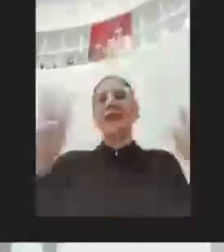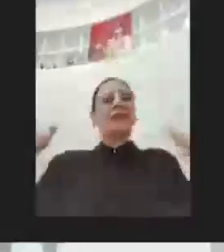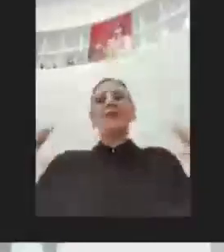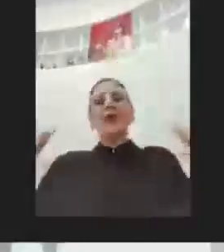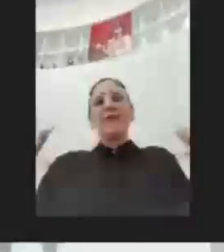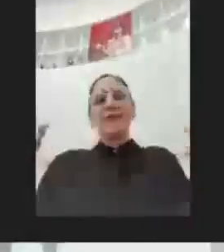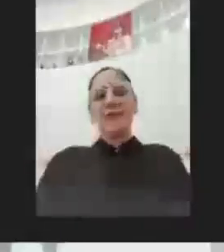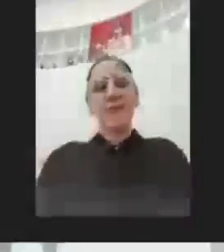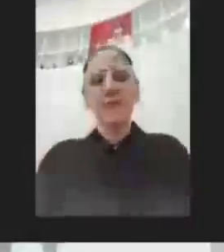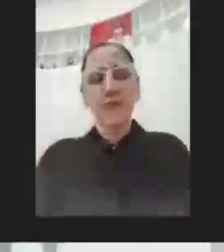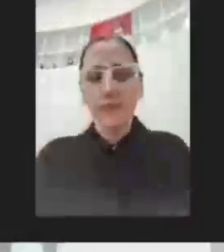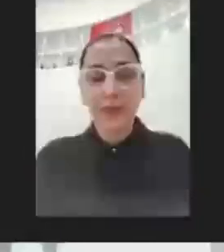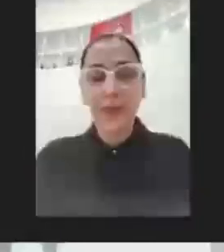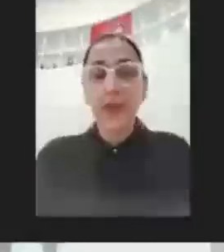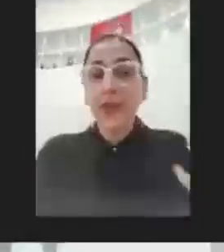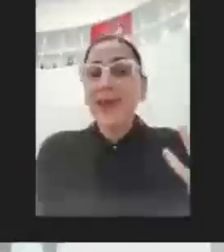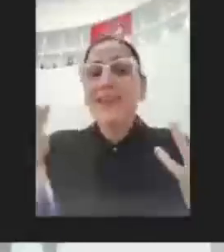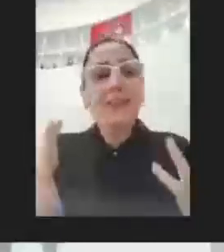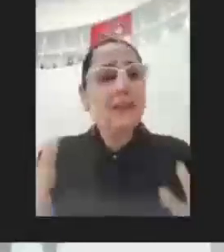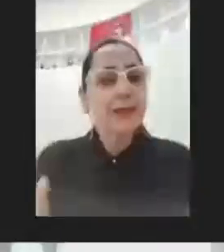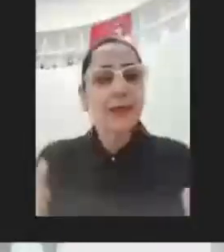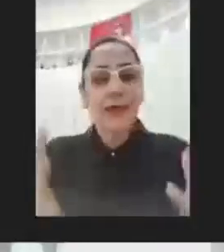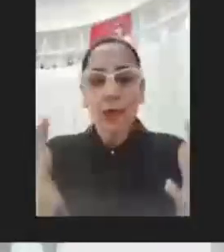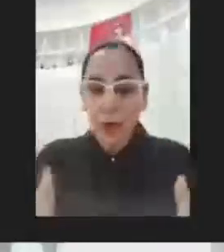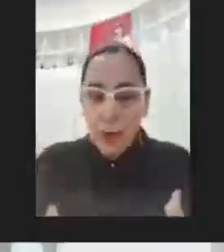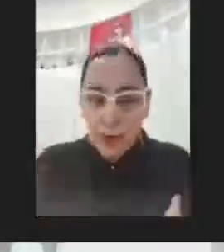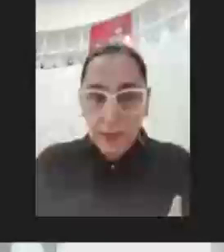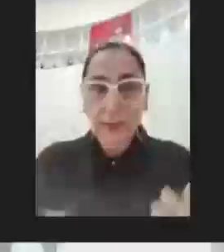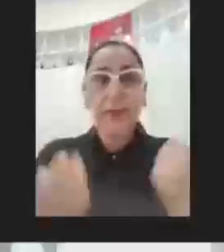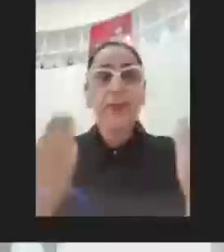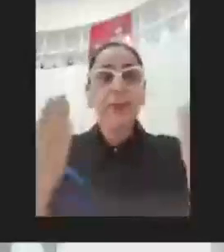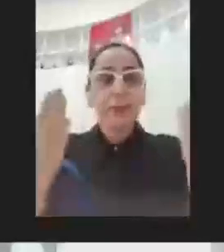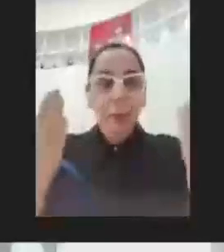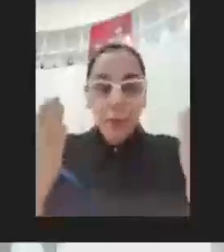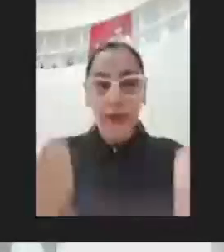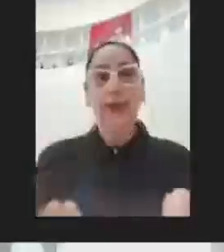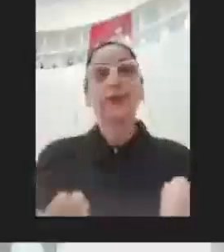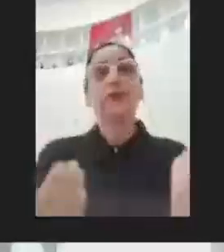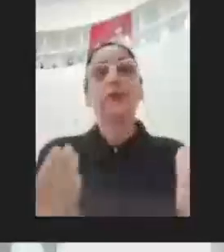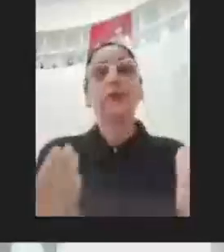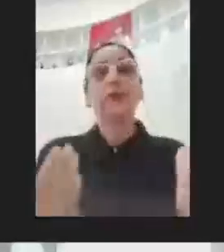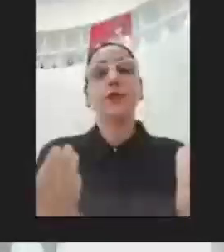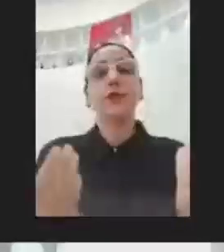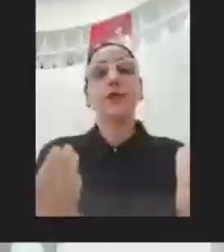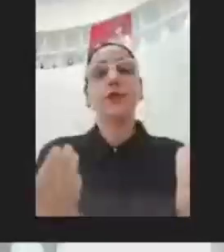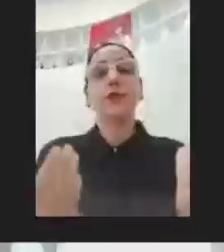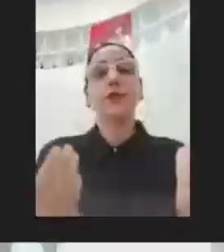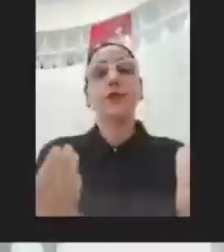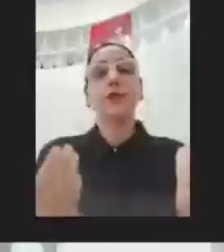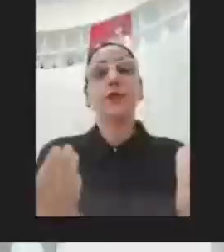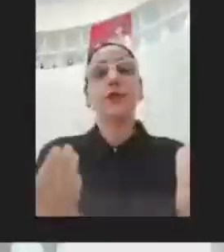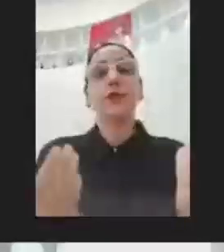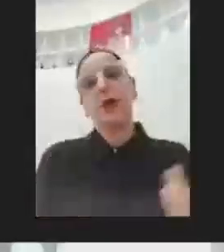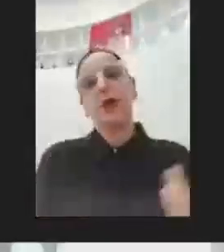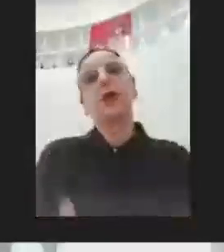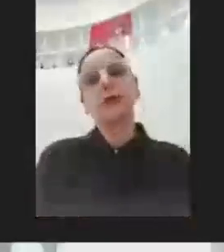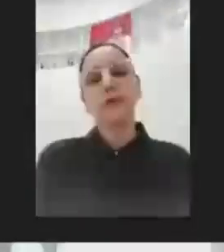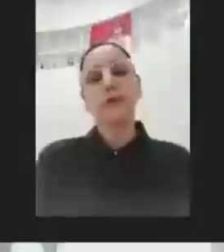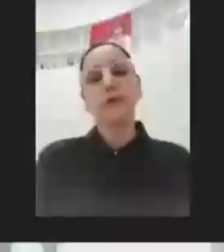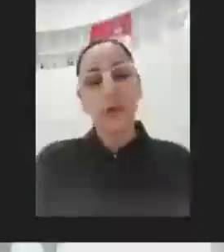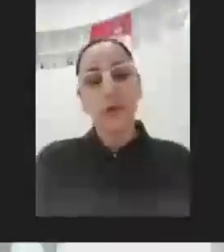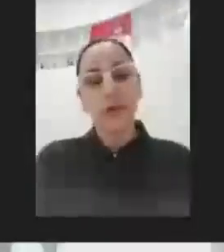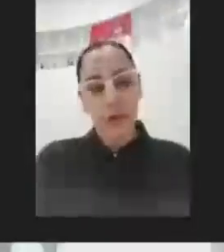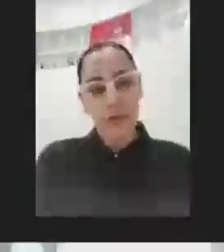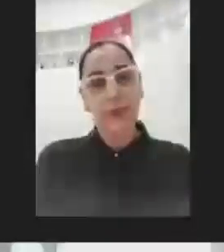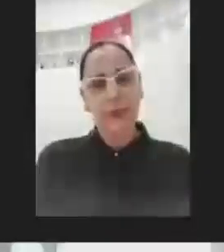são inteligentes, eles não querem mais saber porque eles se engasgam. Tanta coisa por trás disso tudo que